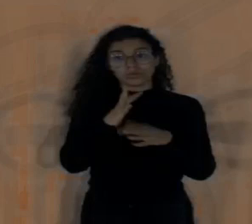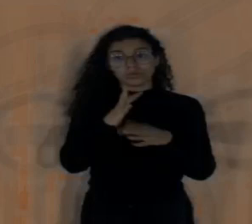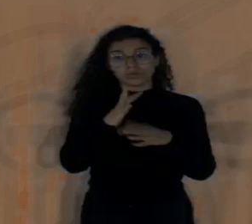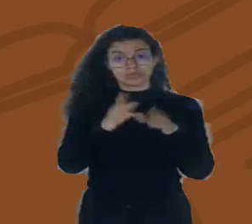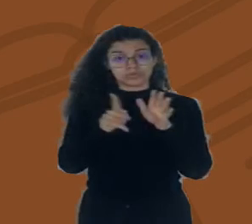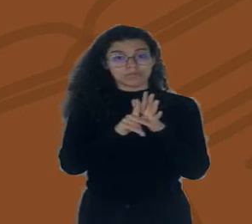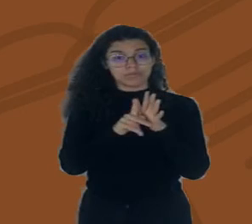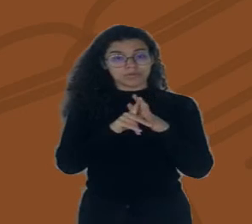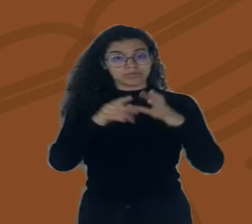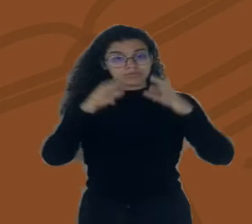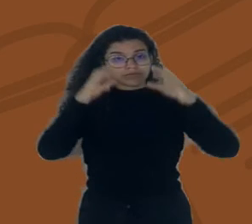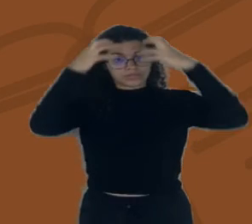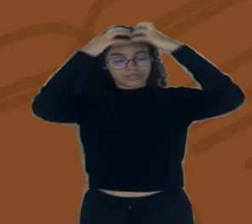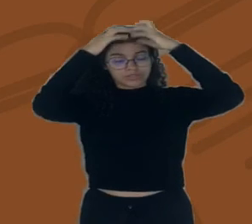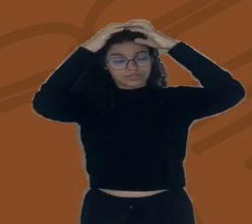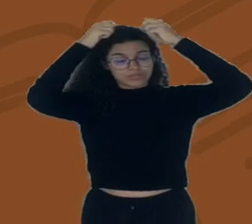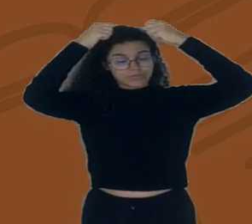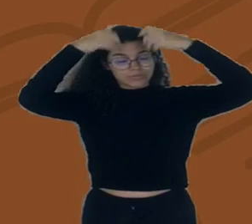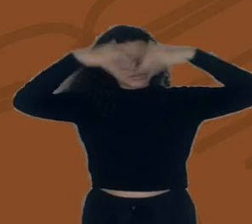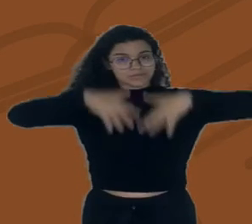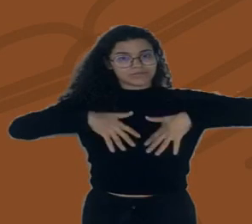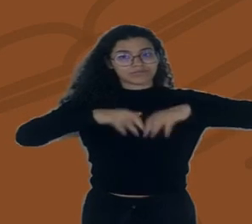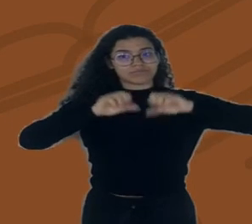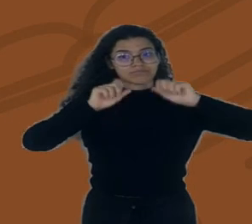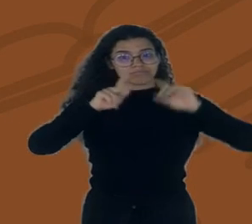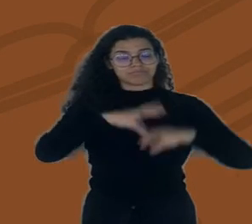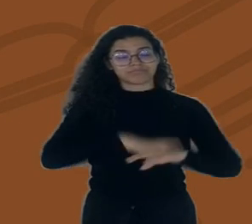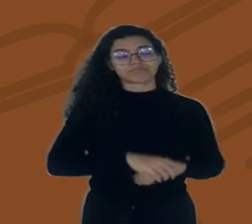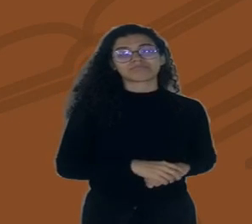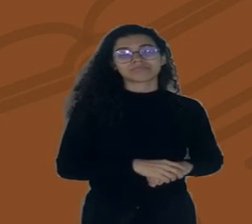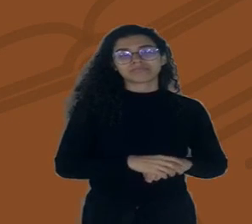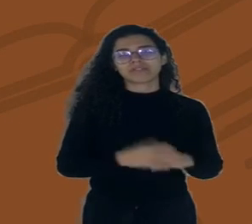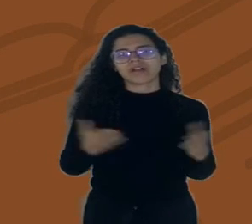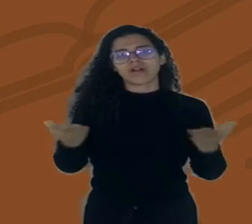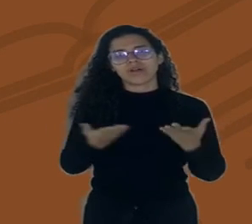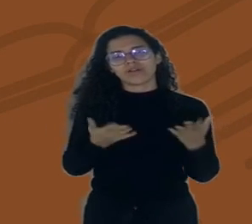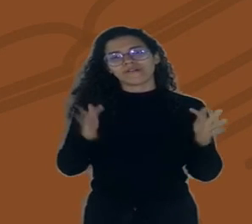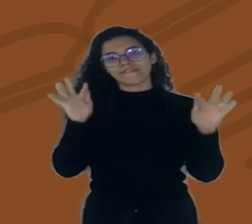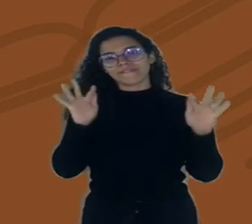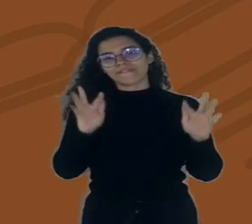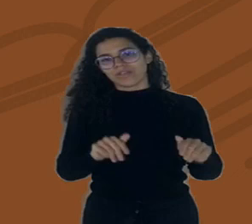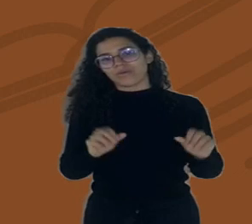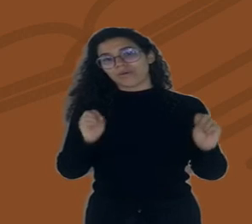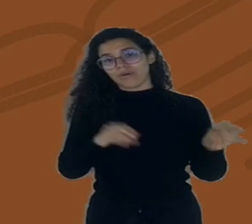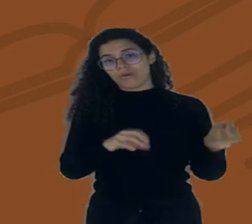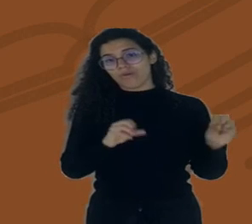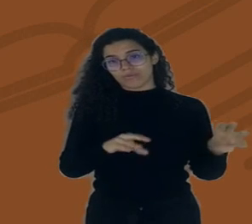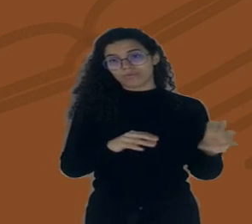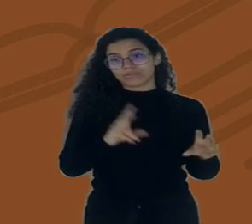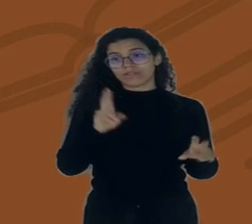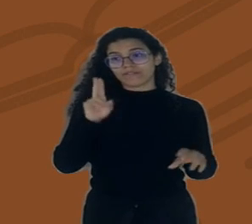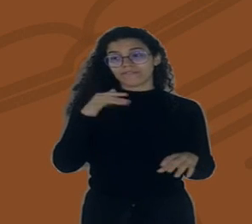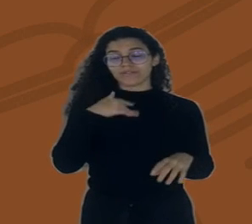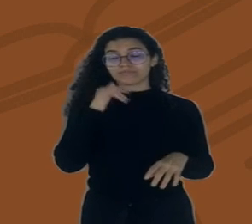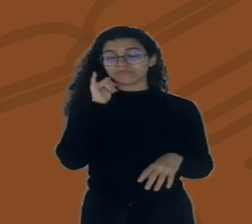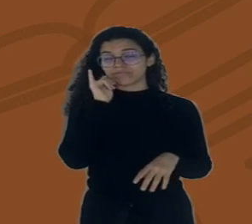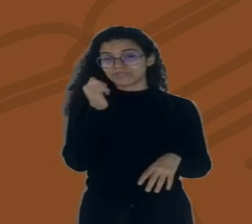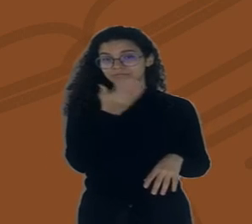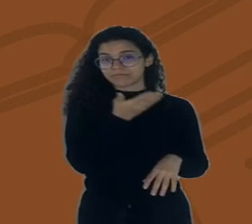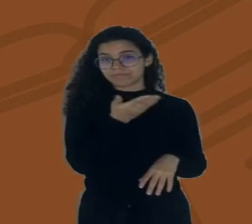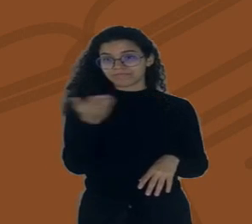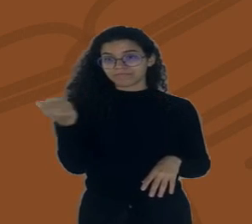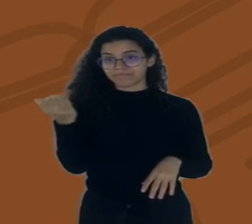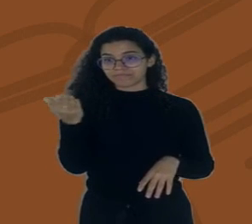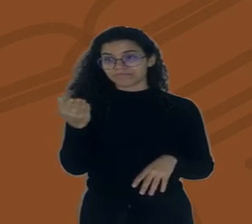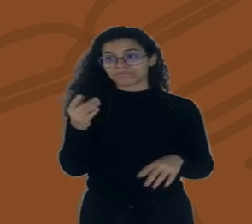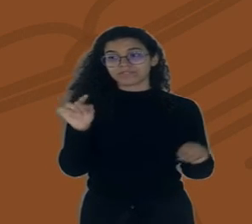sistema nervoso. Ok, professor. Para nós concluirmos esta aula sobre o sistema nervoso, eu vou